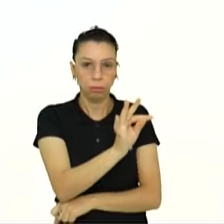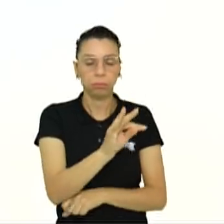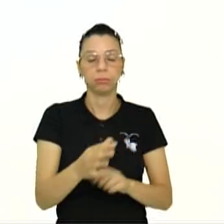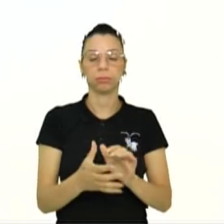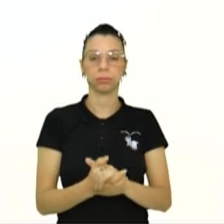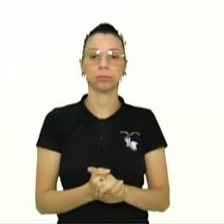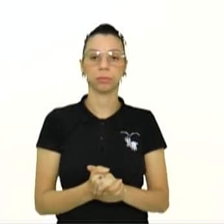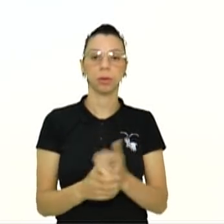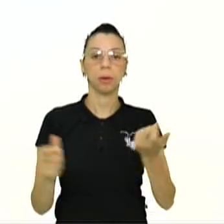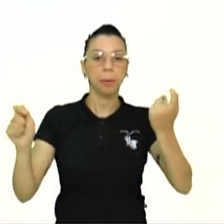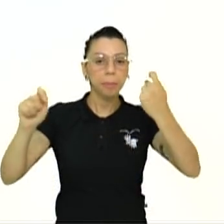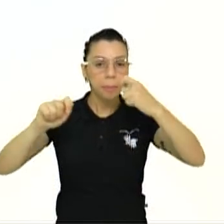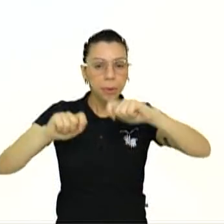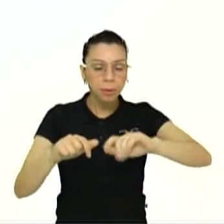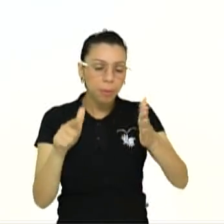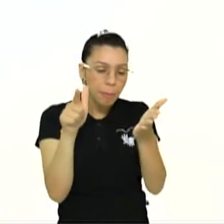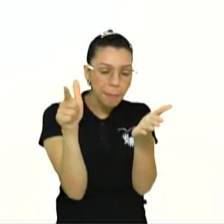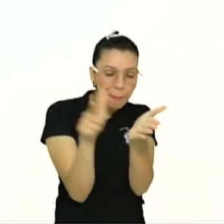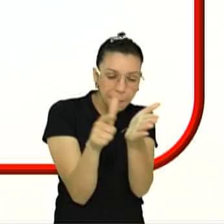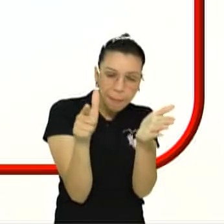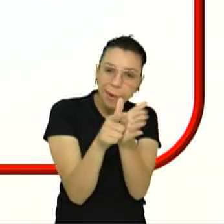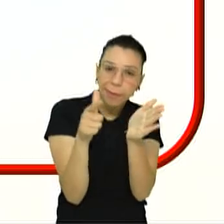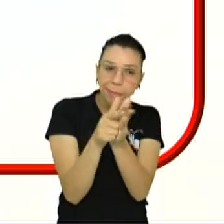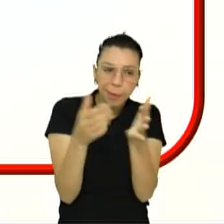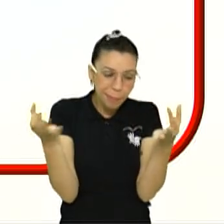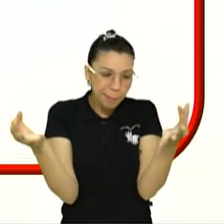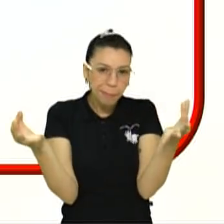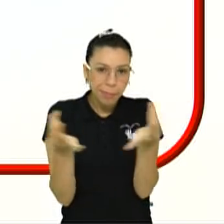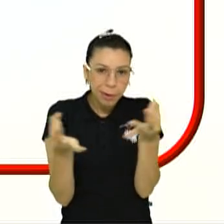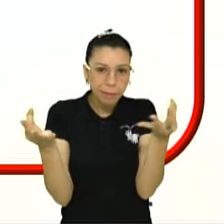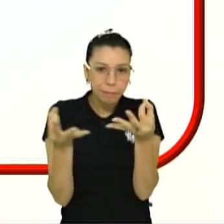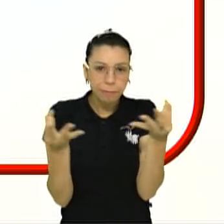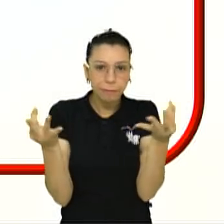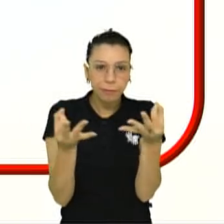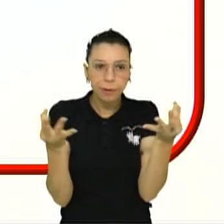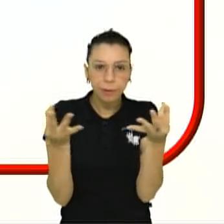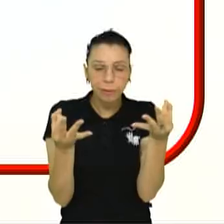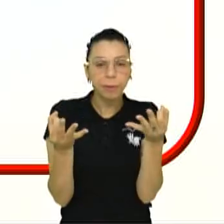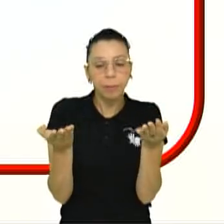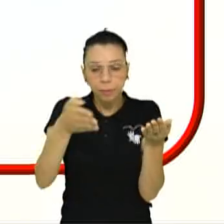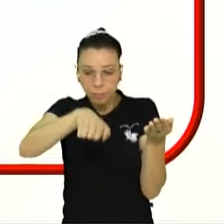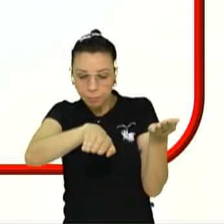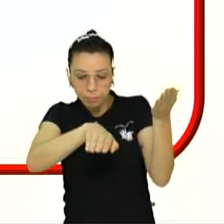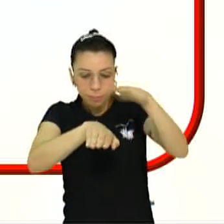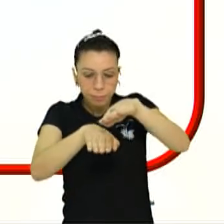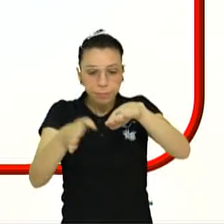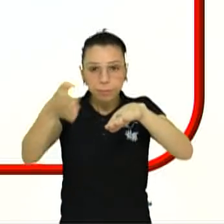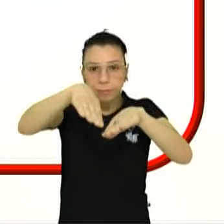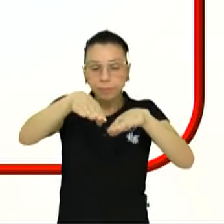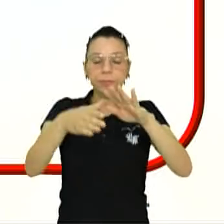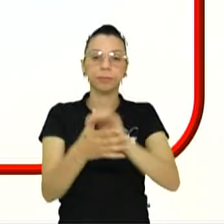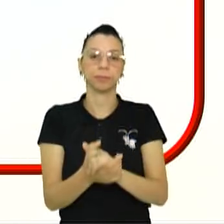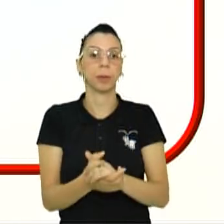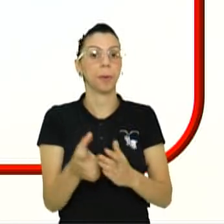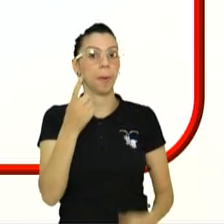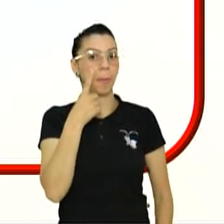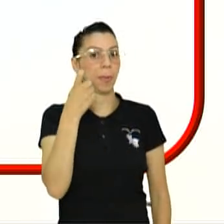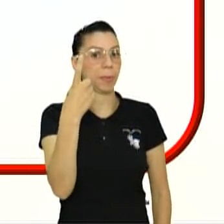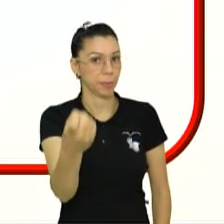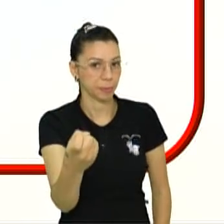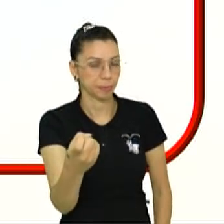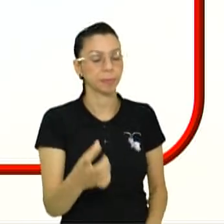bloquinhos bem certinhos para fazer a dobradura. Uma